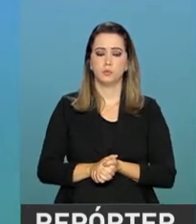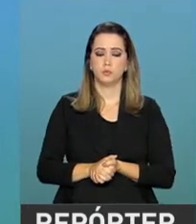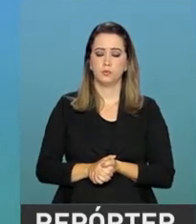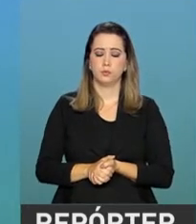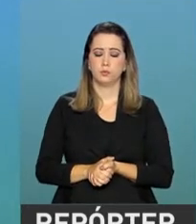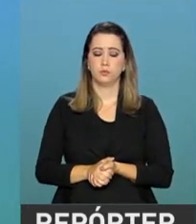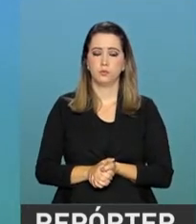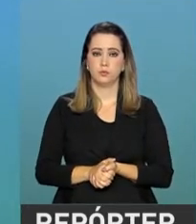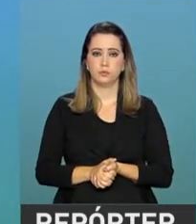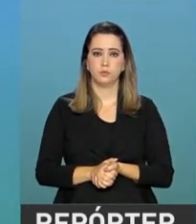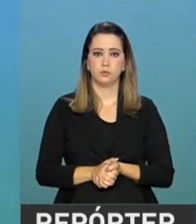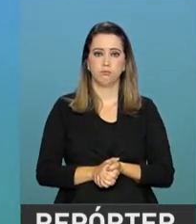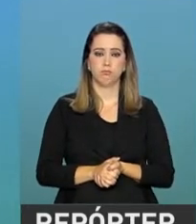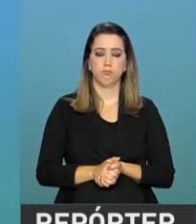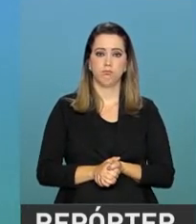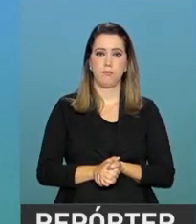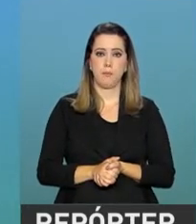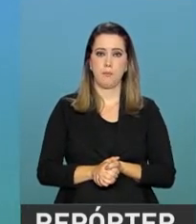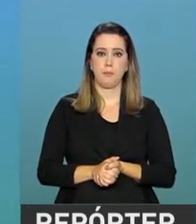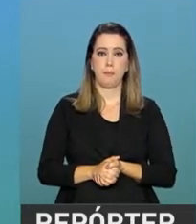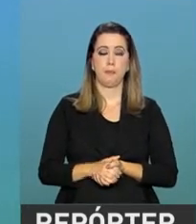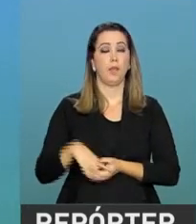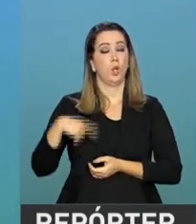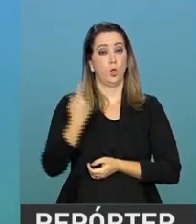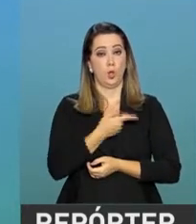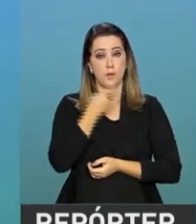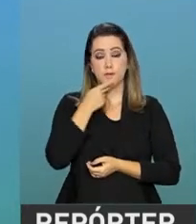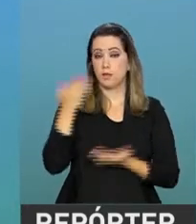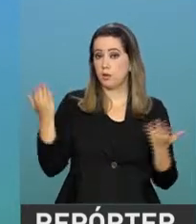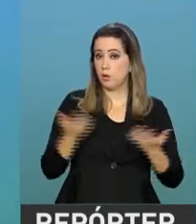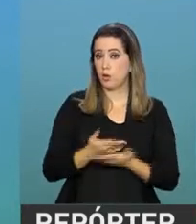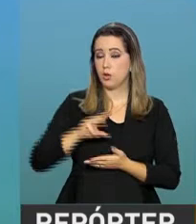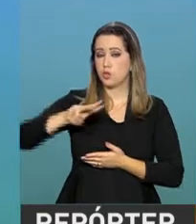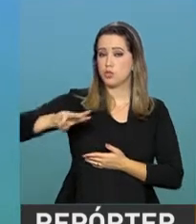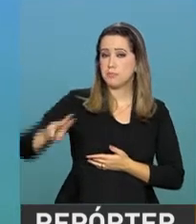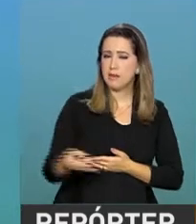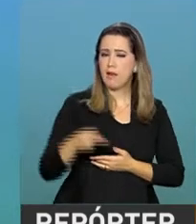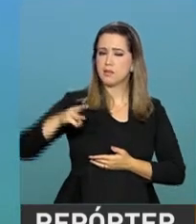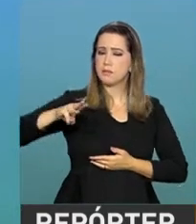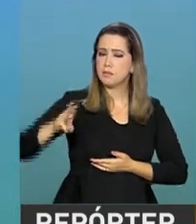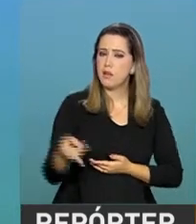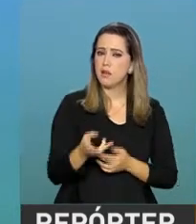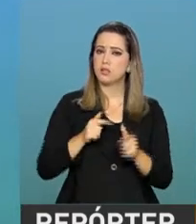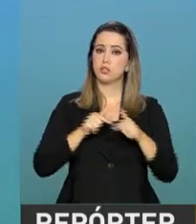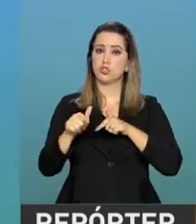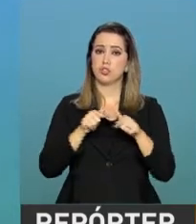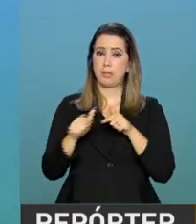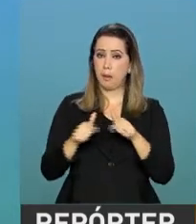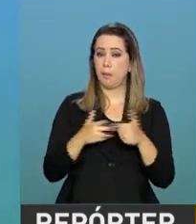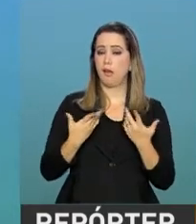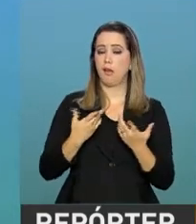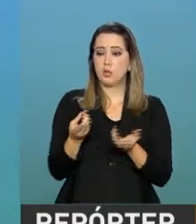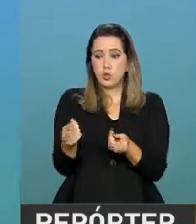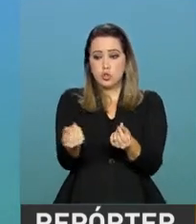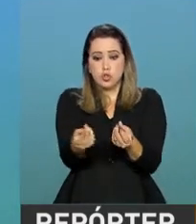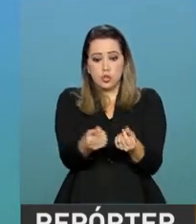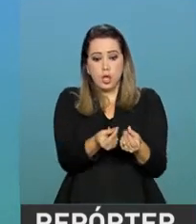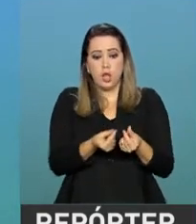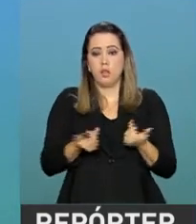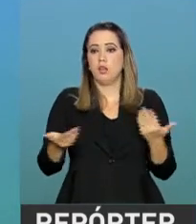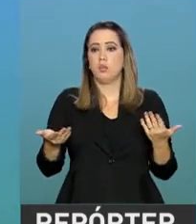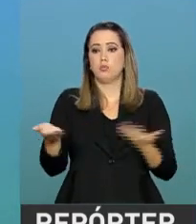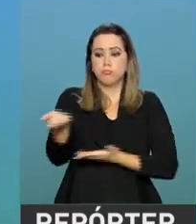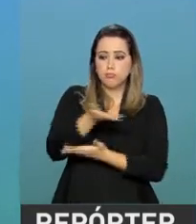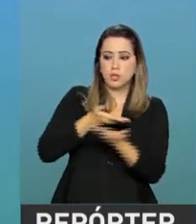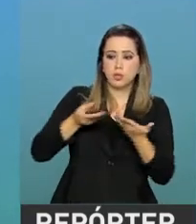estamos falando de milhares e milhares de empregos de alguns bilhões de investimento no momento onde a economia